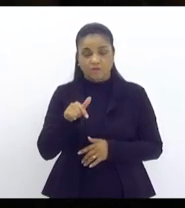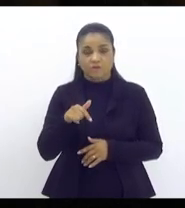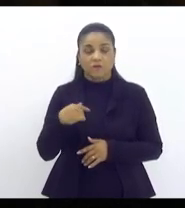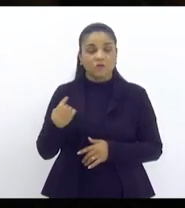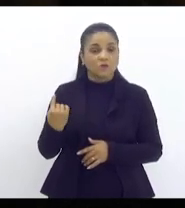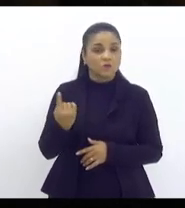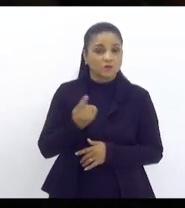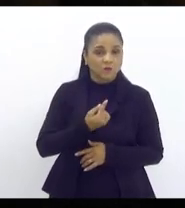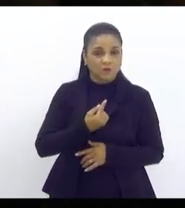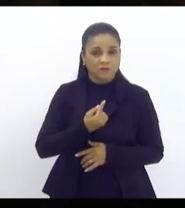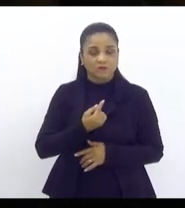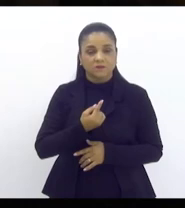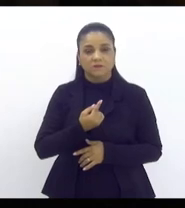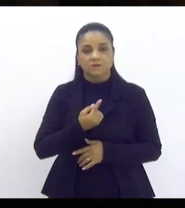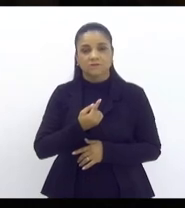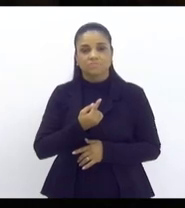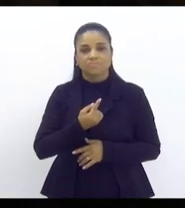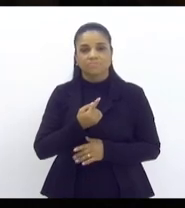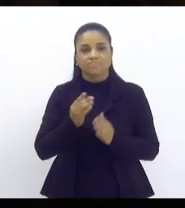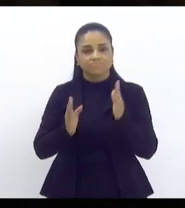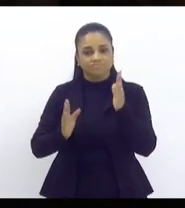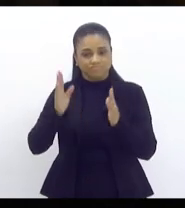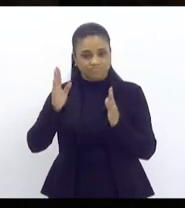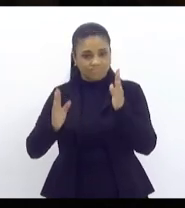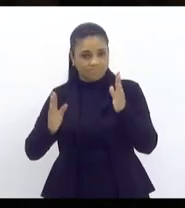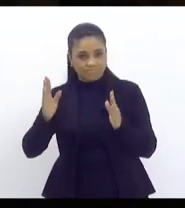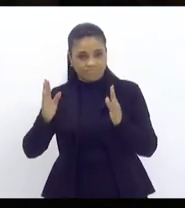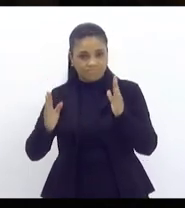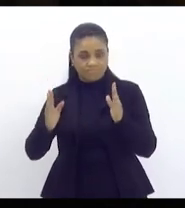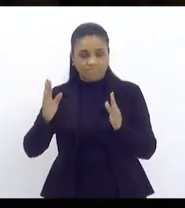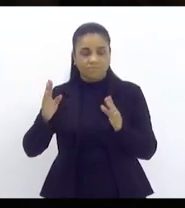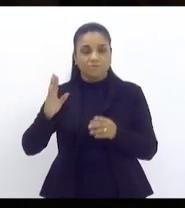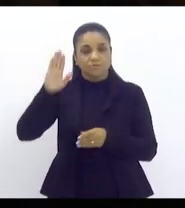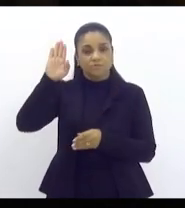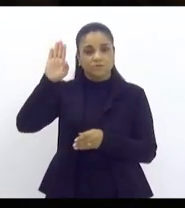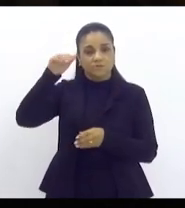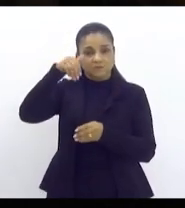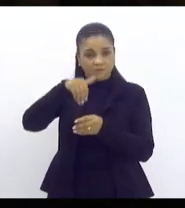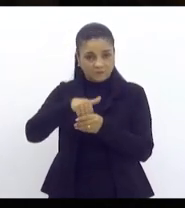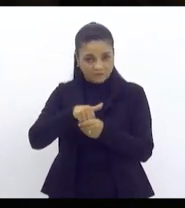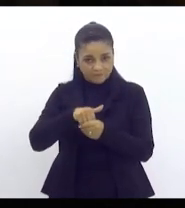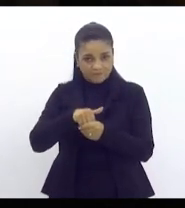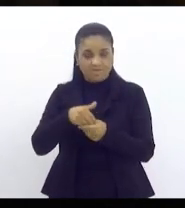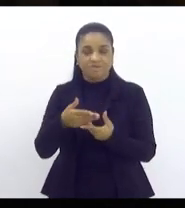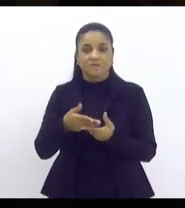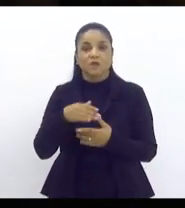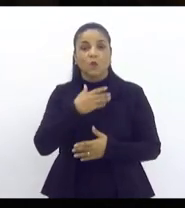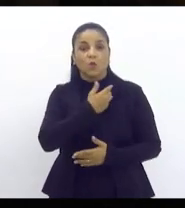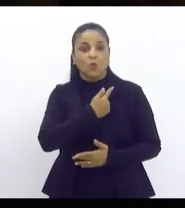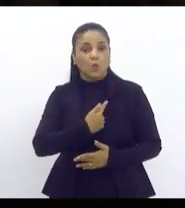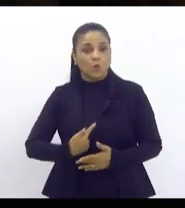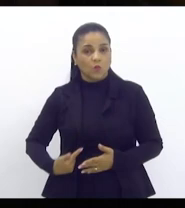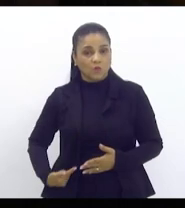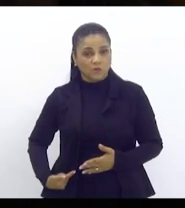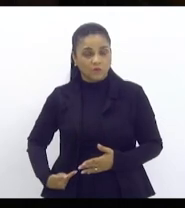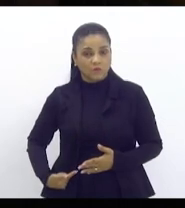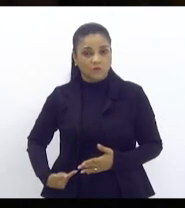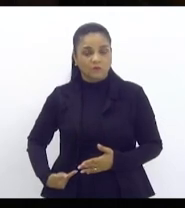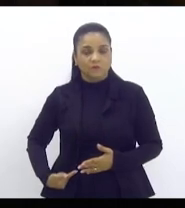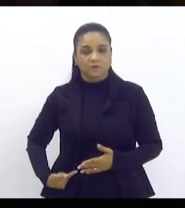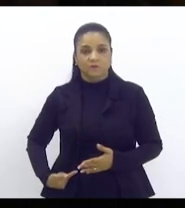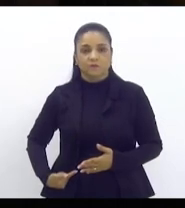estávamos em período eleitoral. E o governador